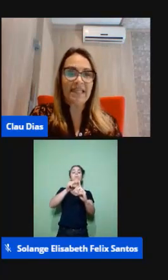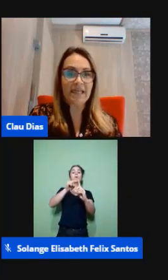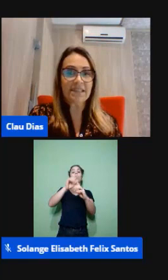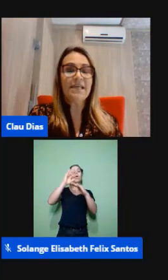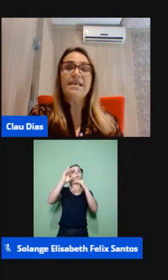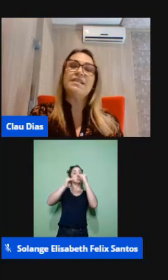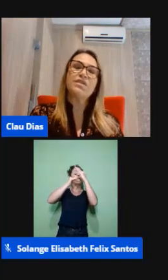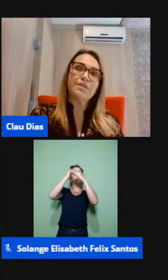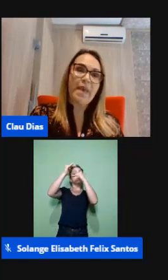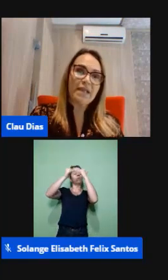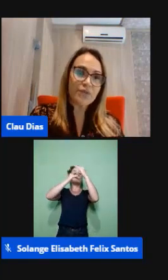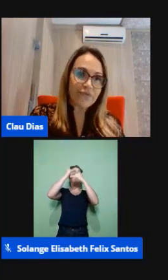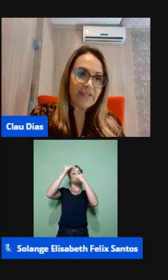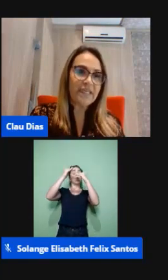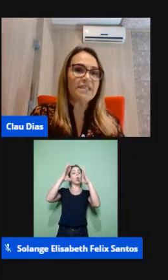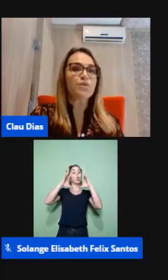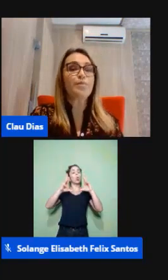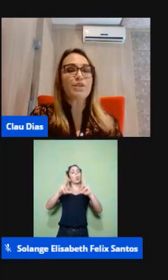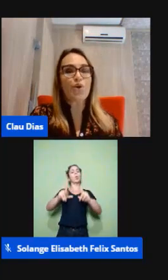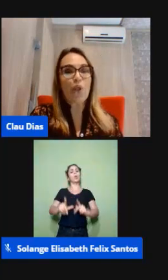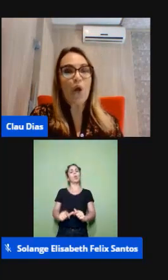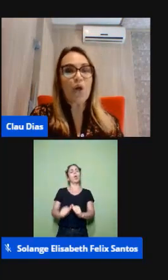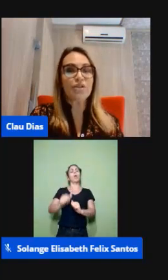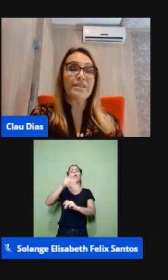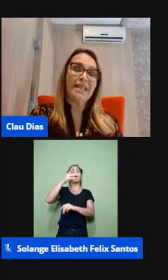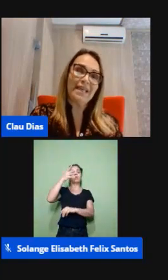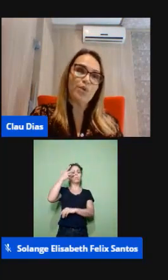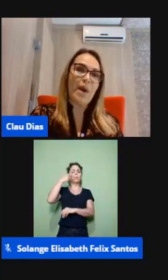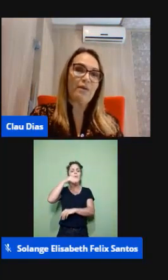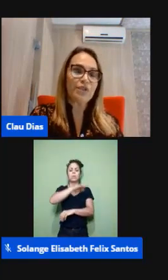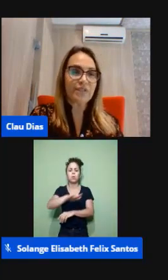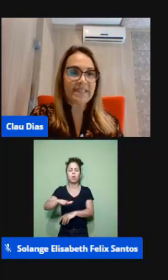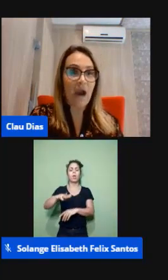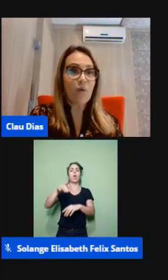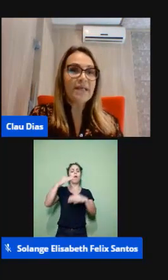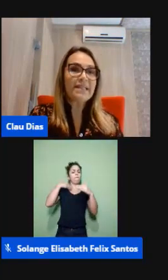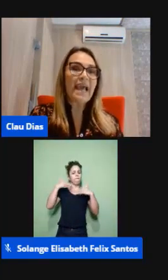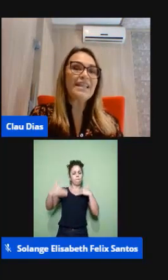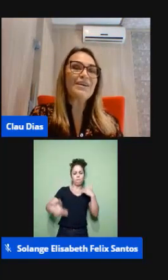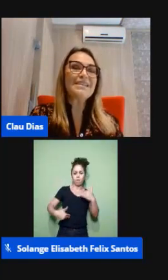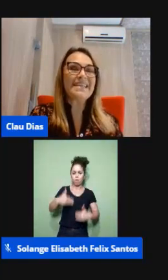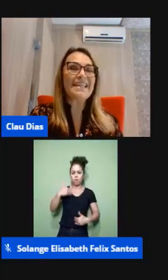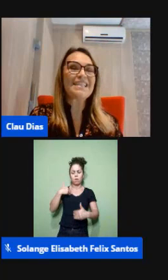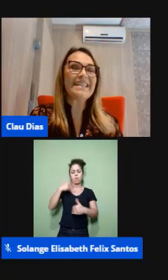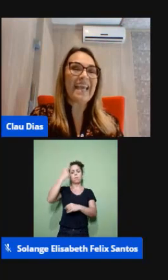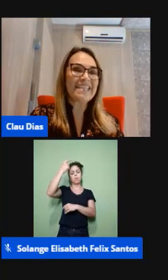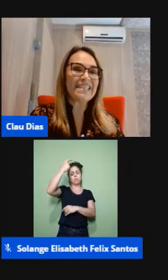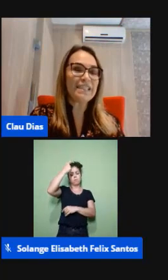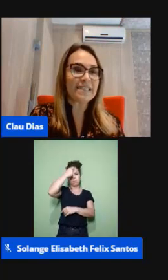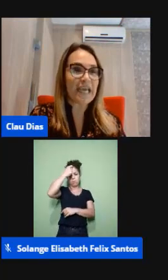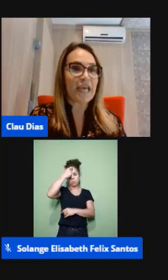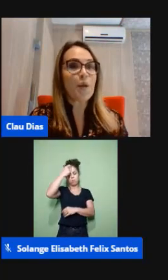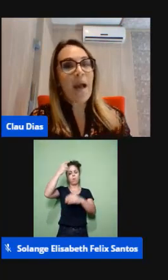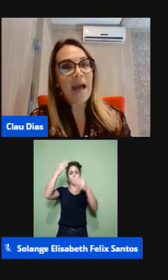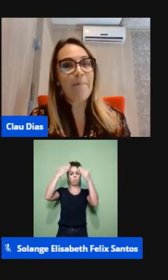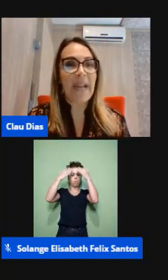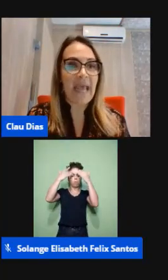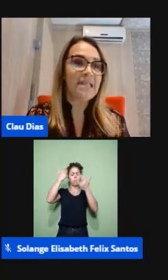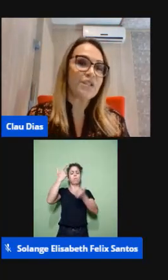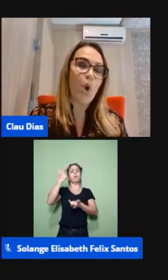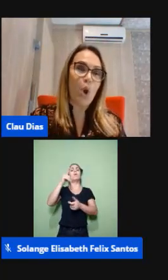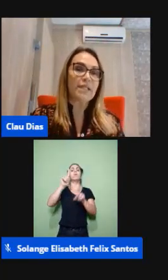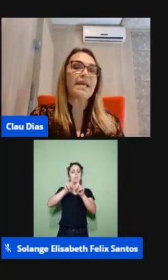integral da criança, em seus aspectos físico, psicológico, intelectual e social, né? Então, assim, ela já deixa de ser